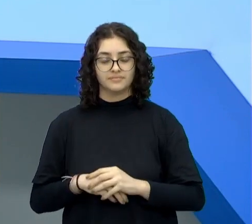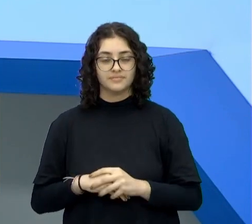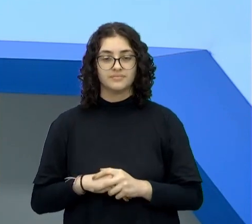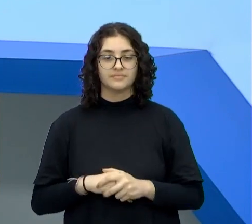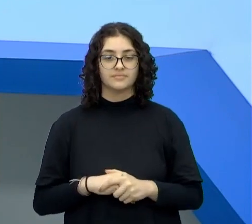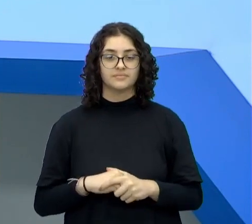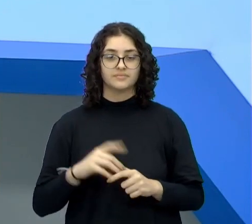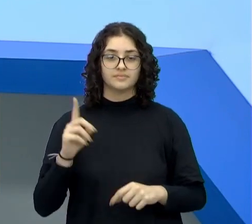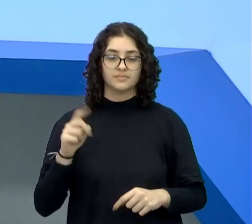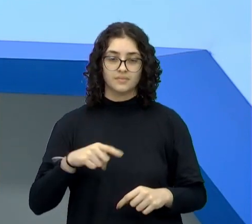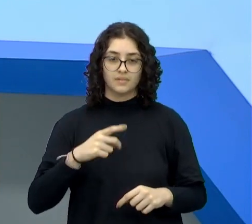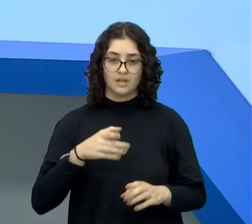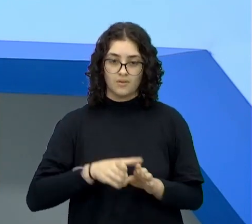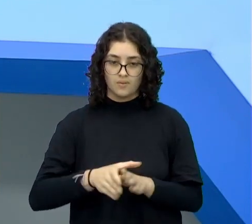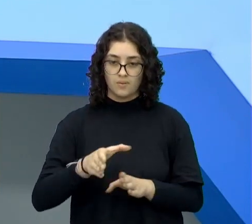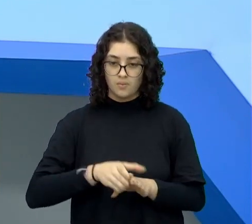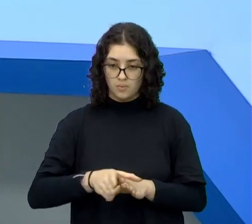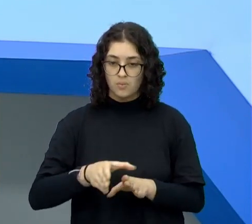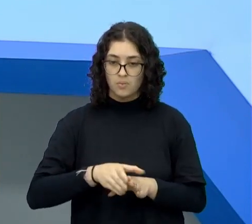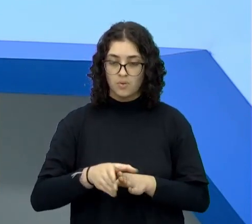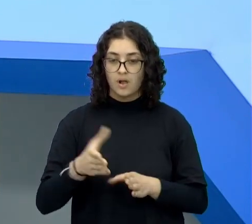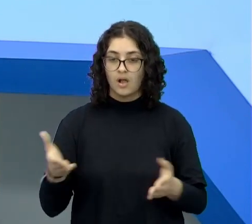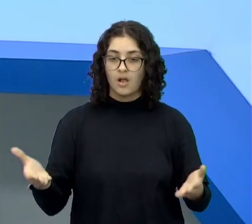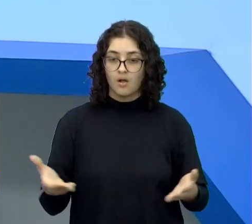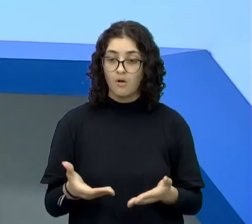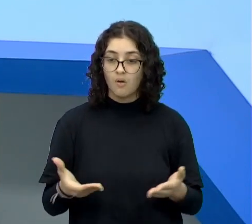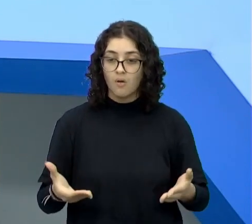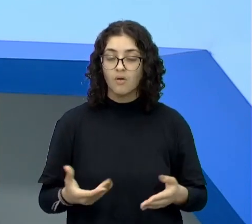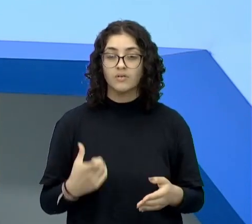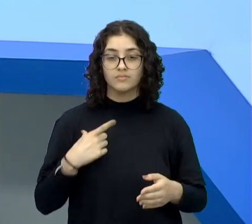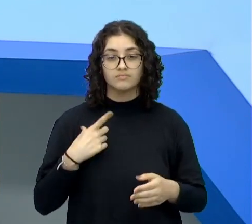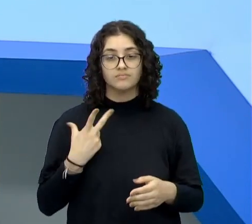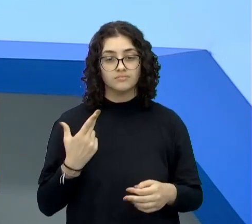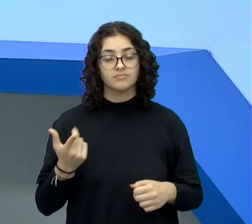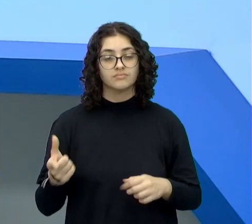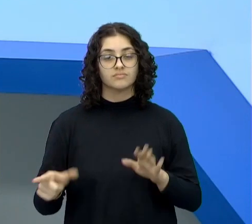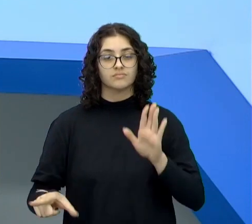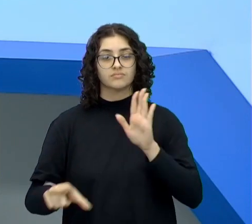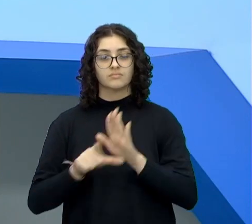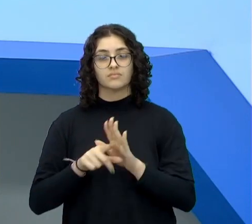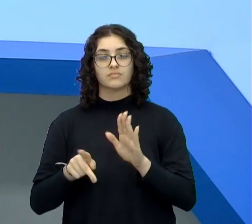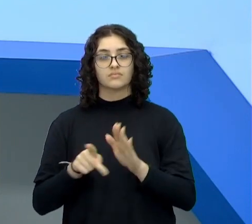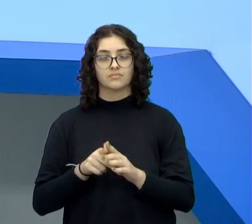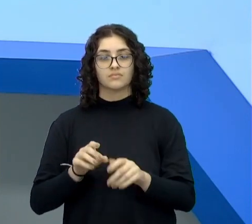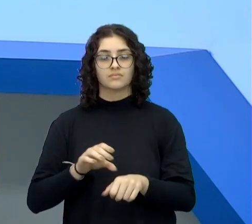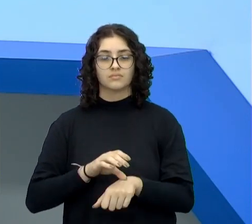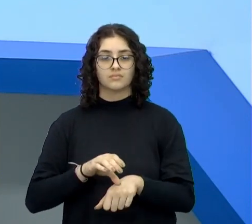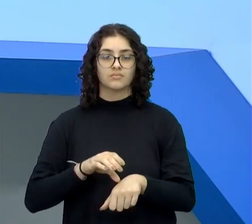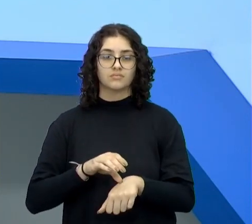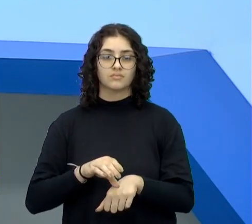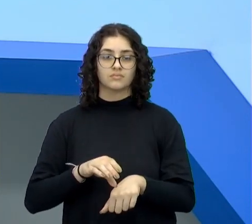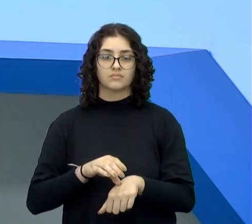que seriam uma recomendação, né, agora eles têm um peso de lei na nossa Constituição.